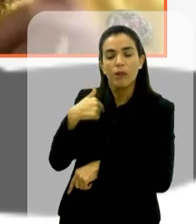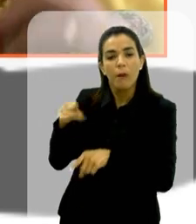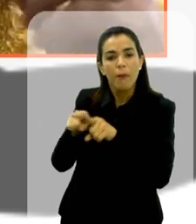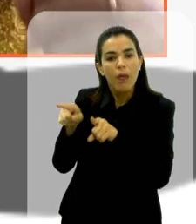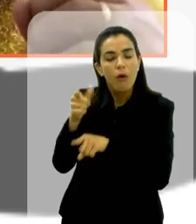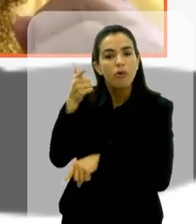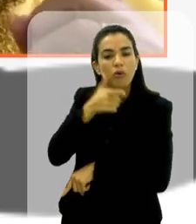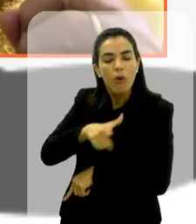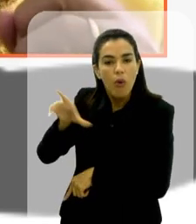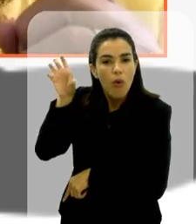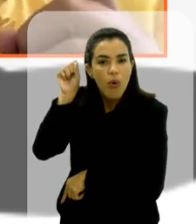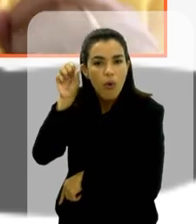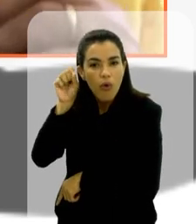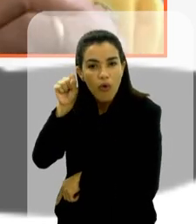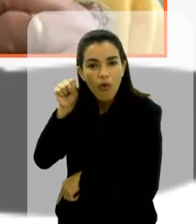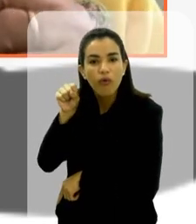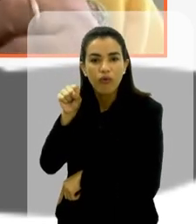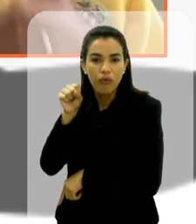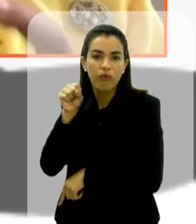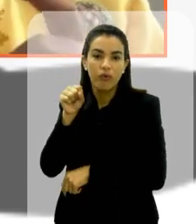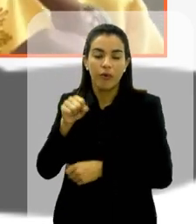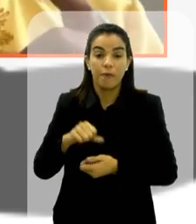bem.